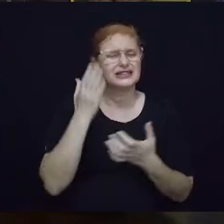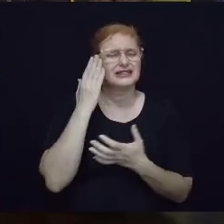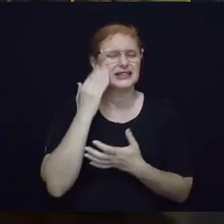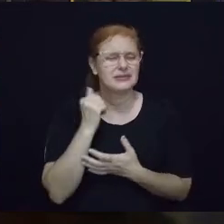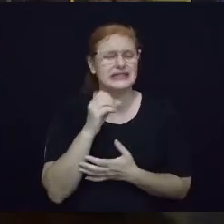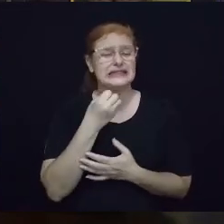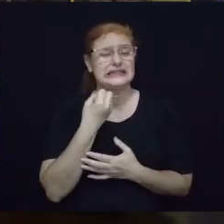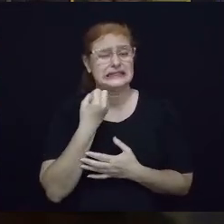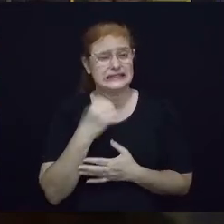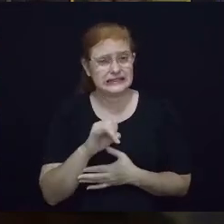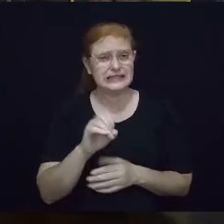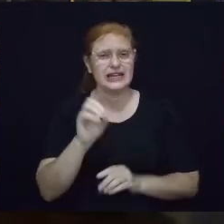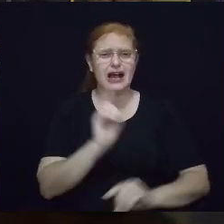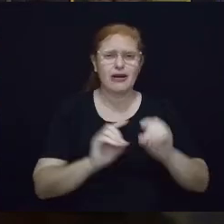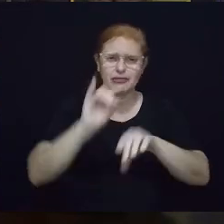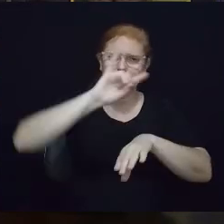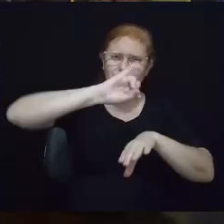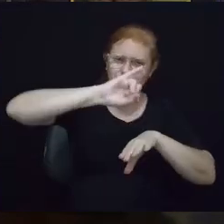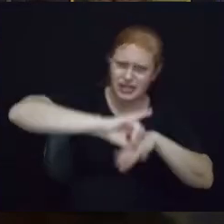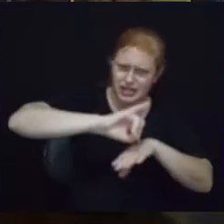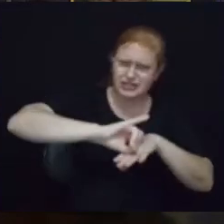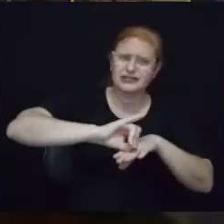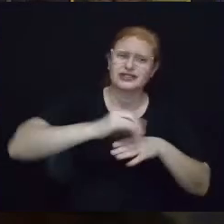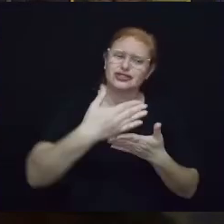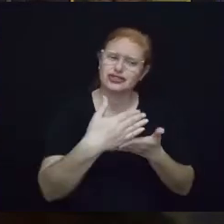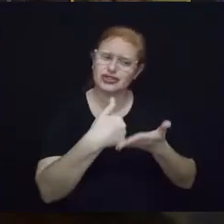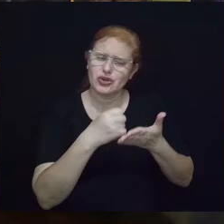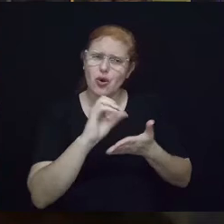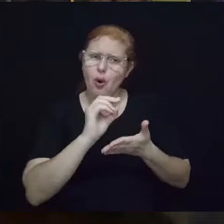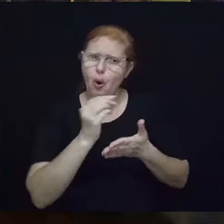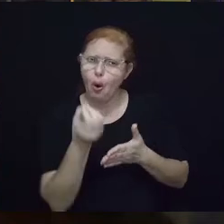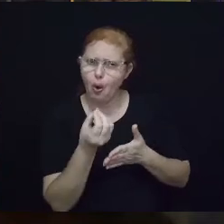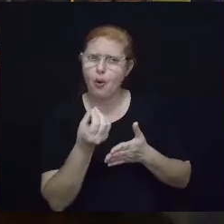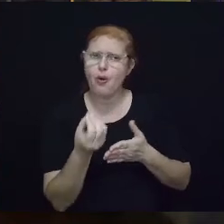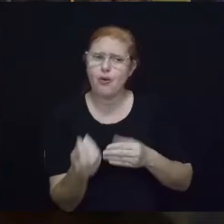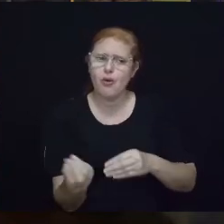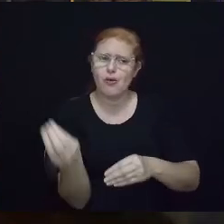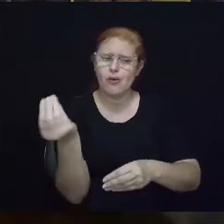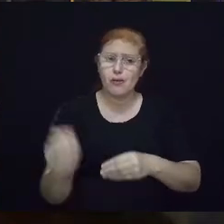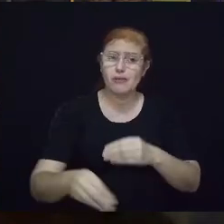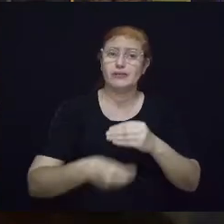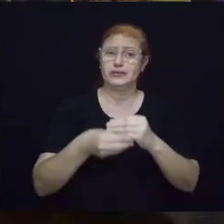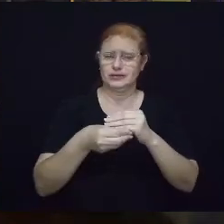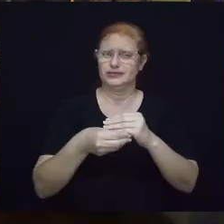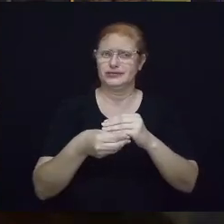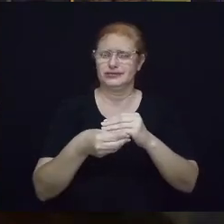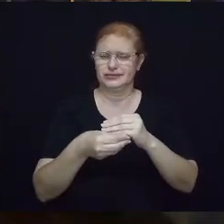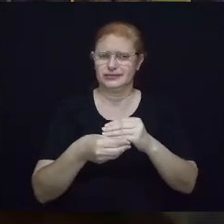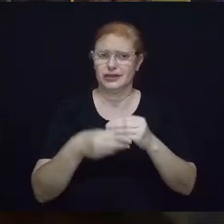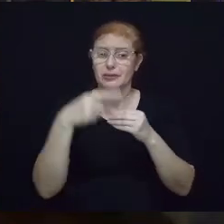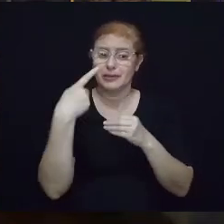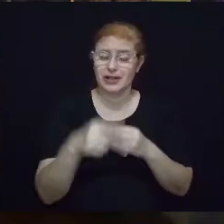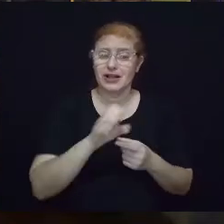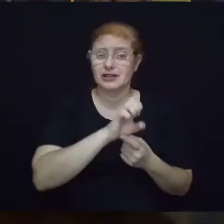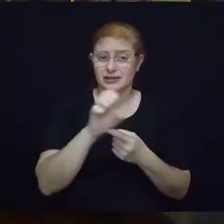foi retirada ou foi adicionada até essa composição atual de 4 esculturas que a gente pode conferir na galeria.